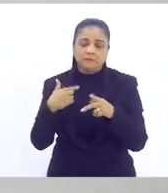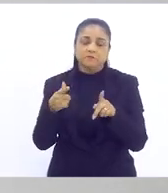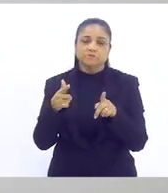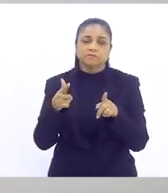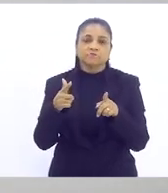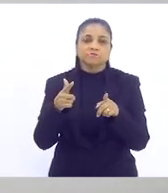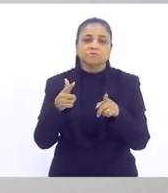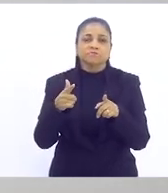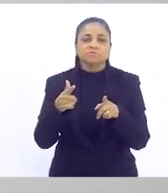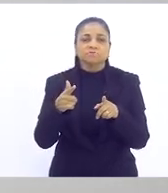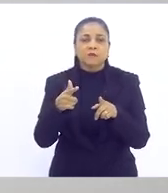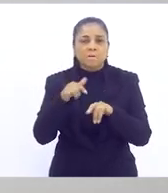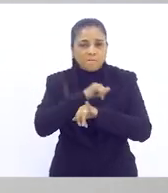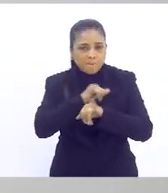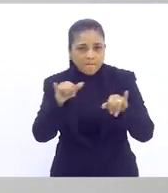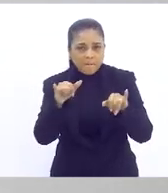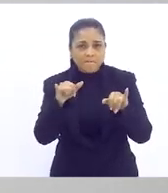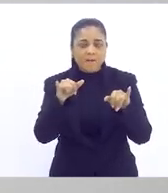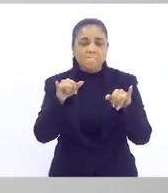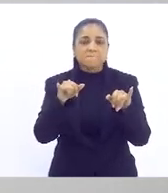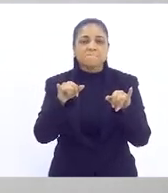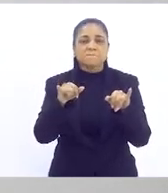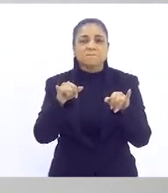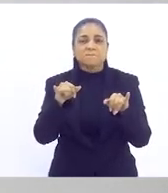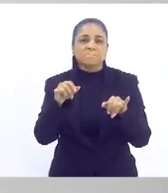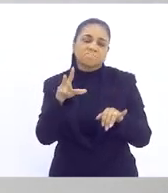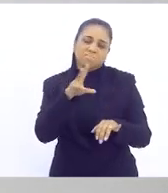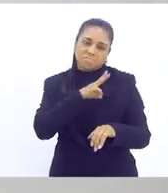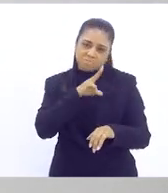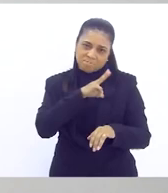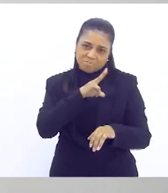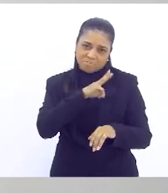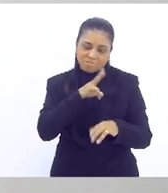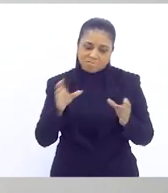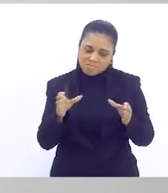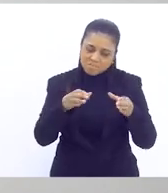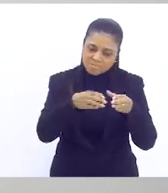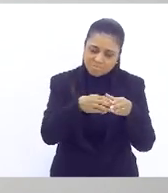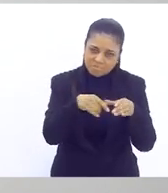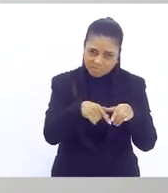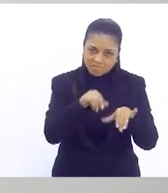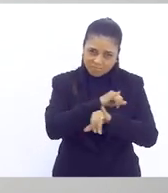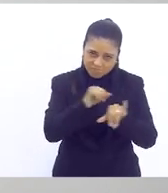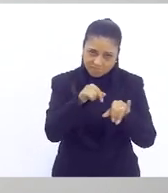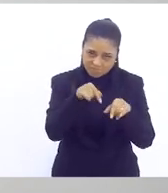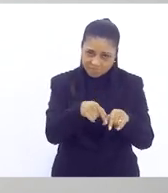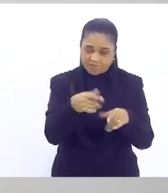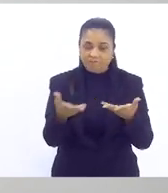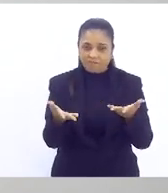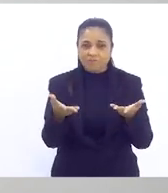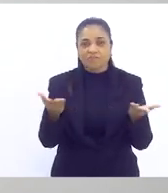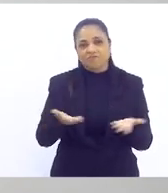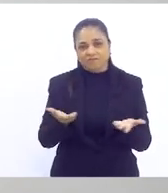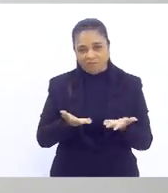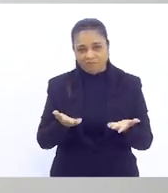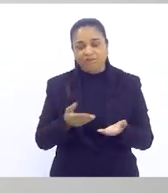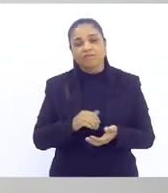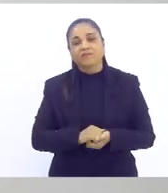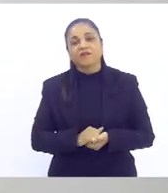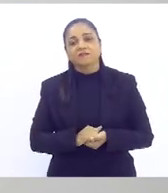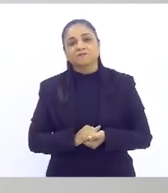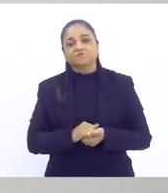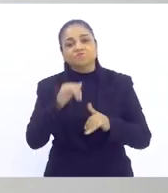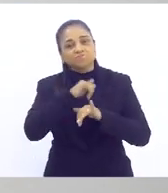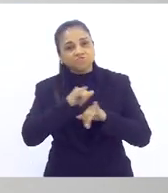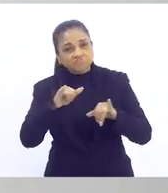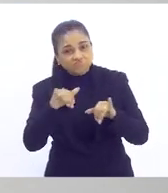é com essa particularidade dessa dessa equipe que tá aqui conosco começaria